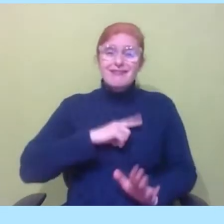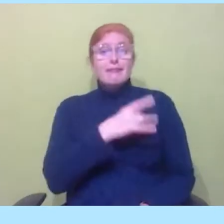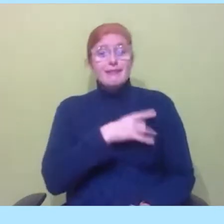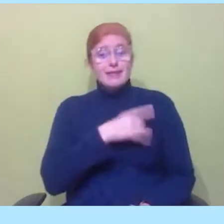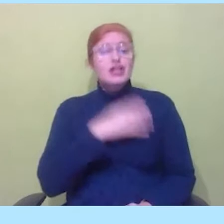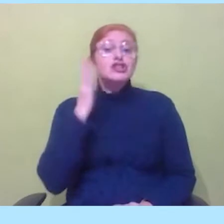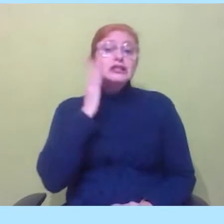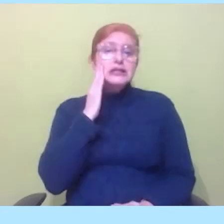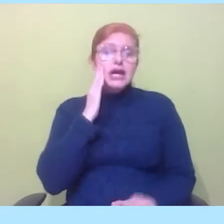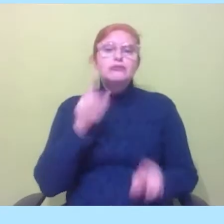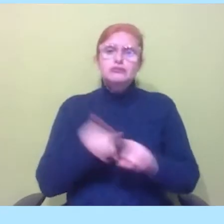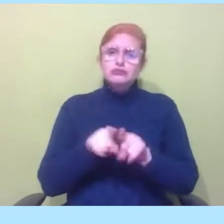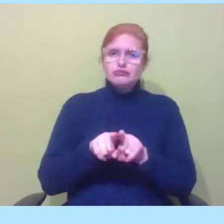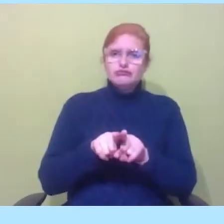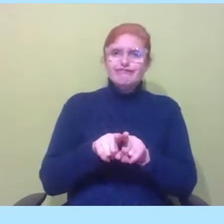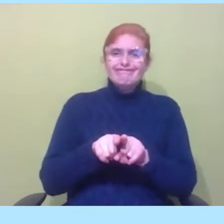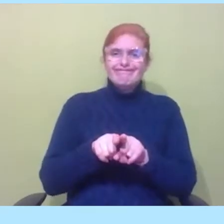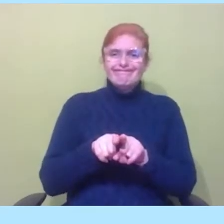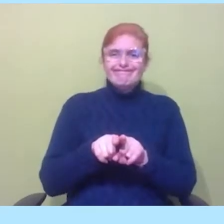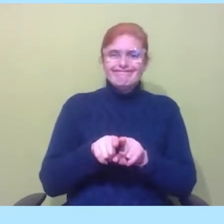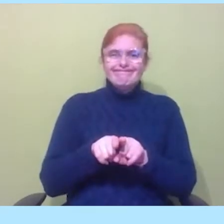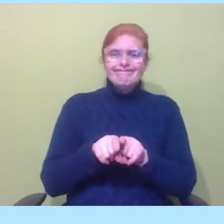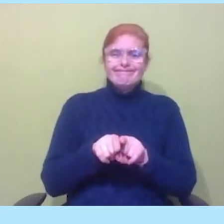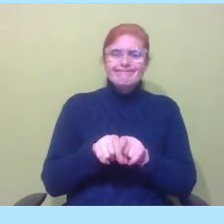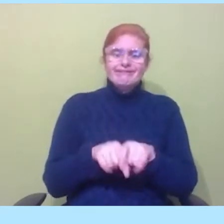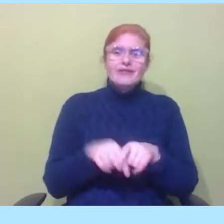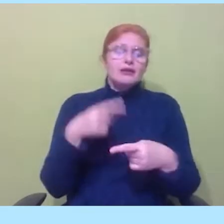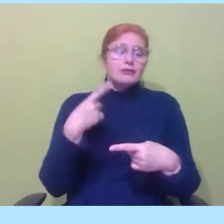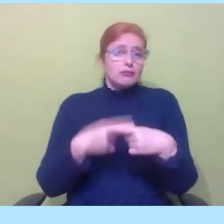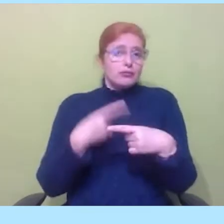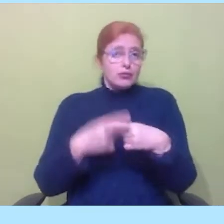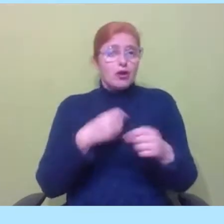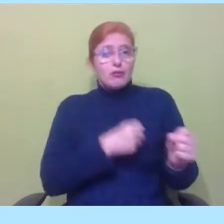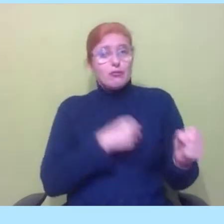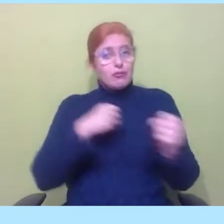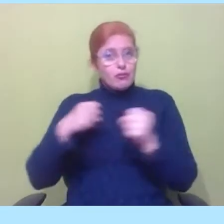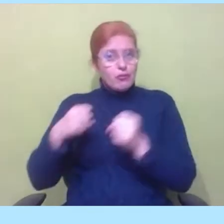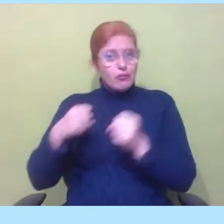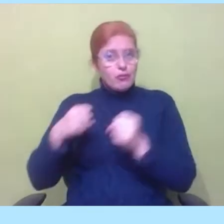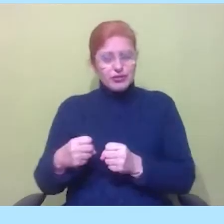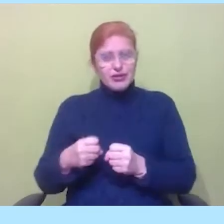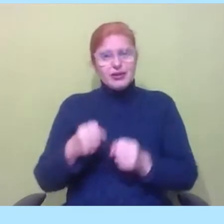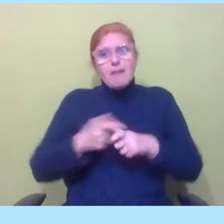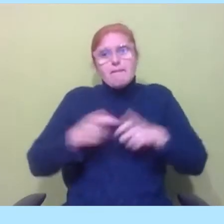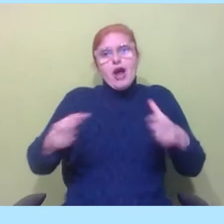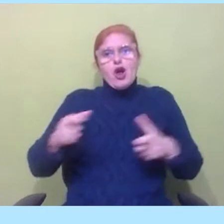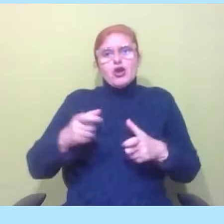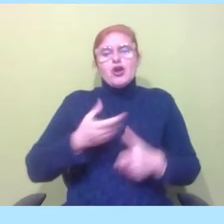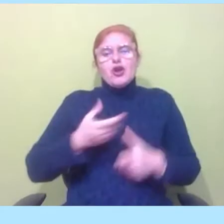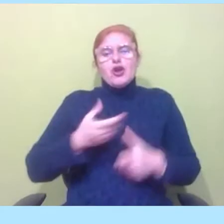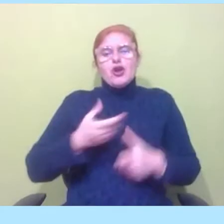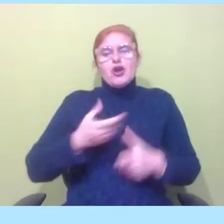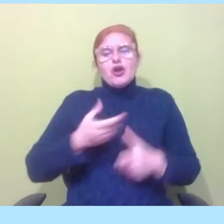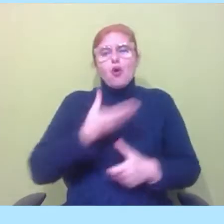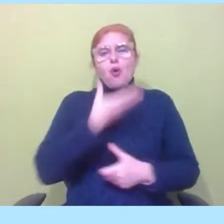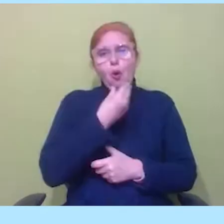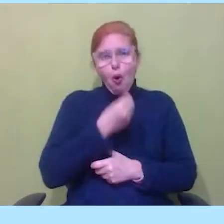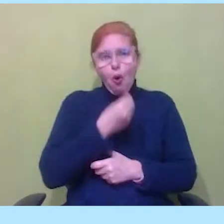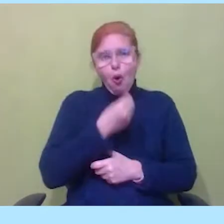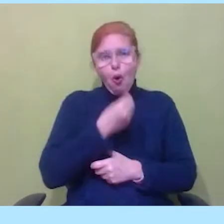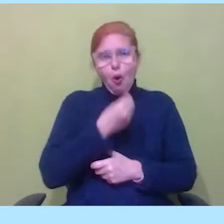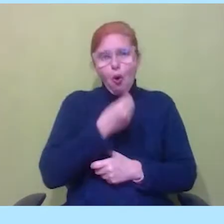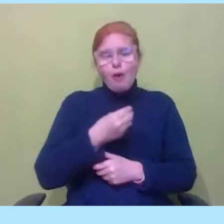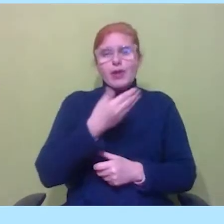também, tremendo, porque o poder está na mão dos homens, e os homens têm um medo danado de perder esse poder, de